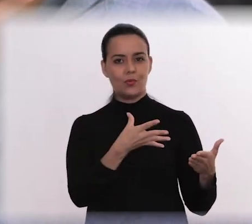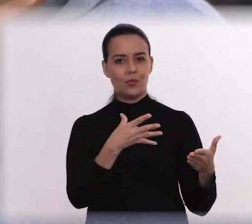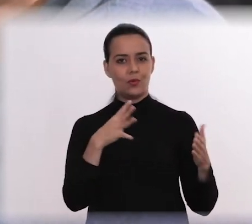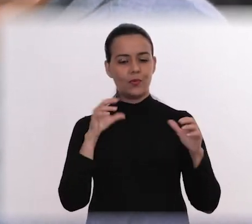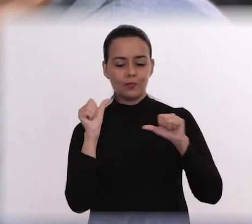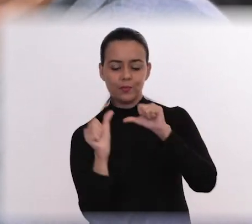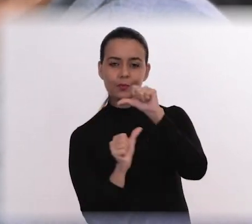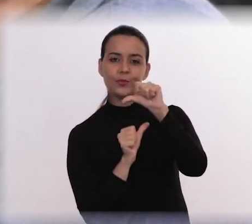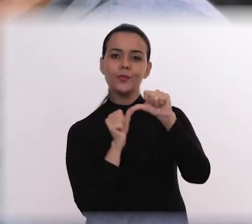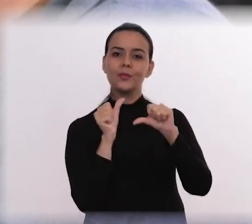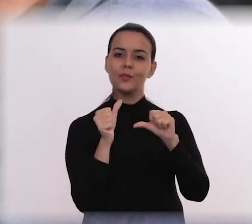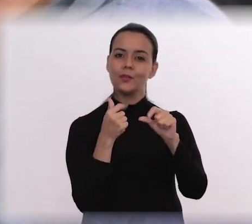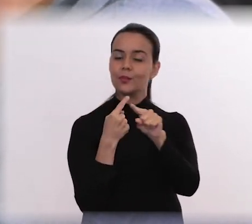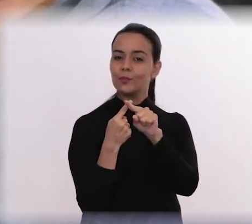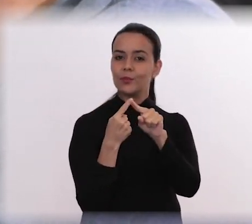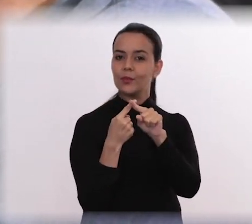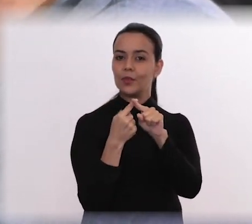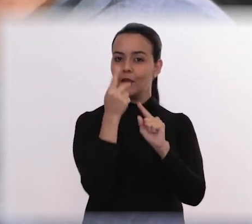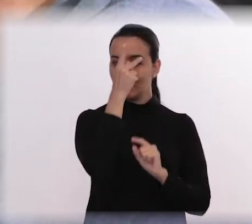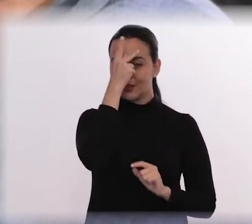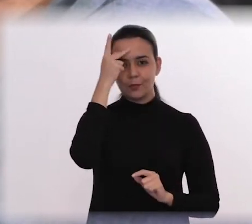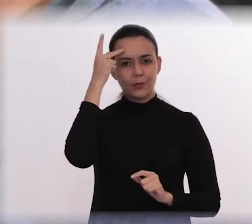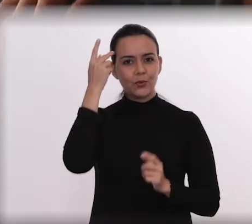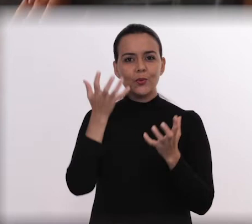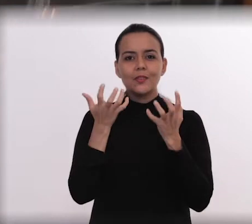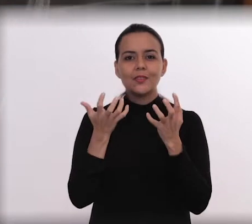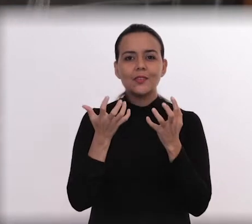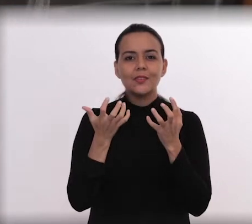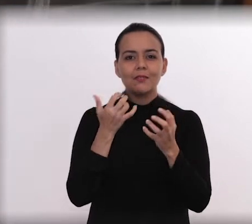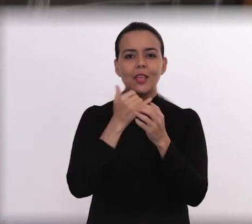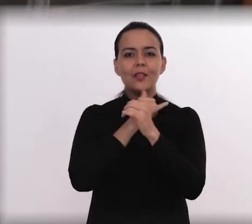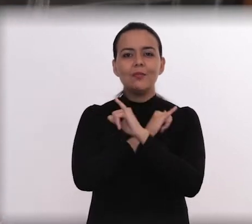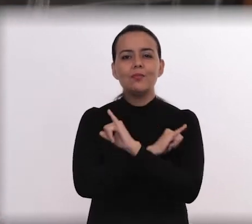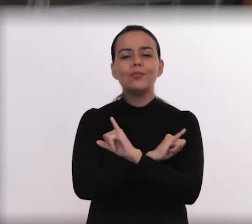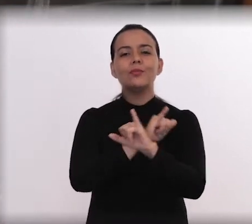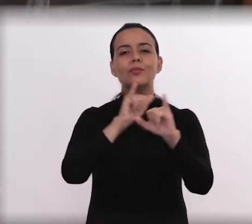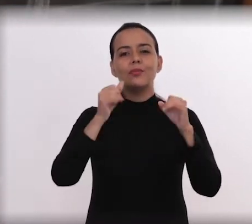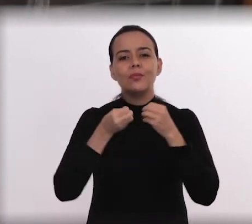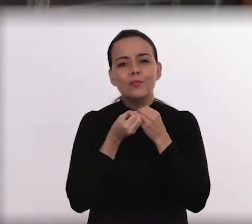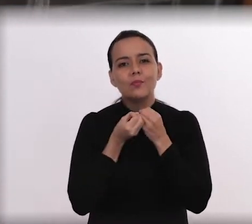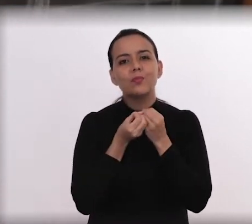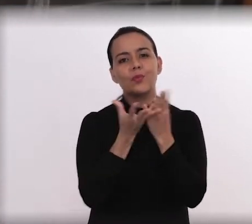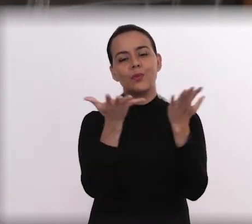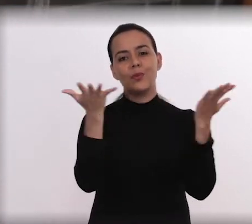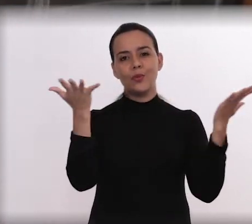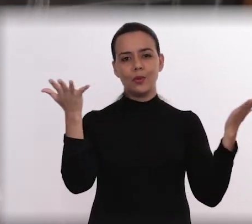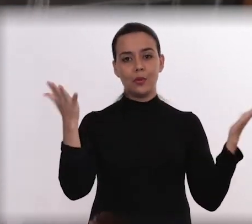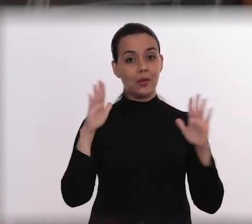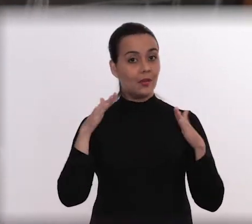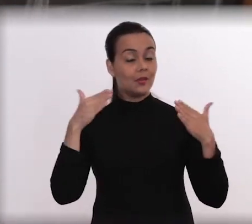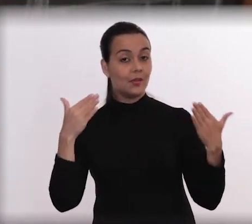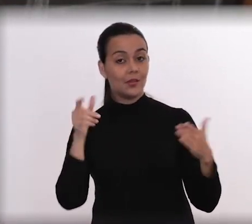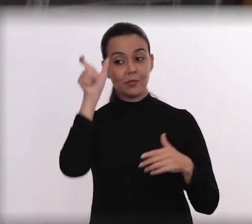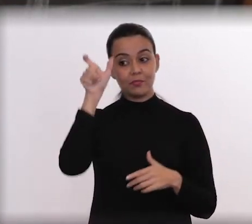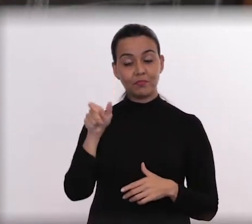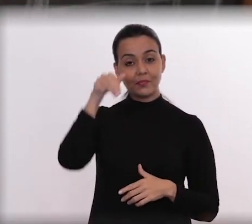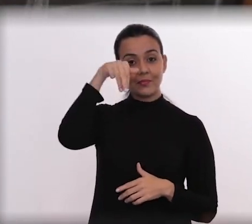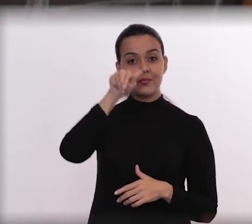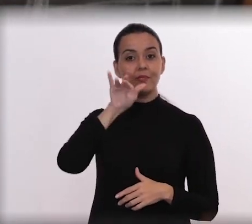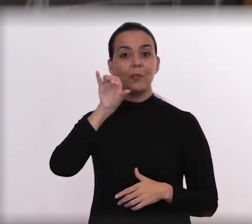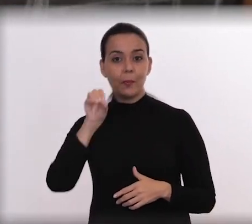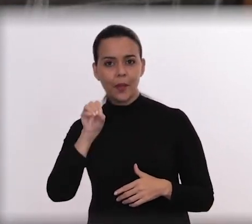os homens falam e se expressam. E ele começa a trazer isso para a própria literatura